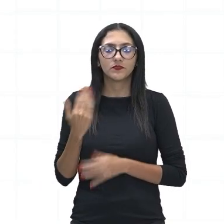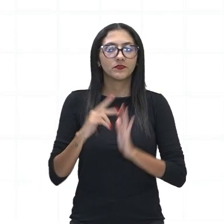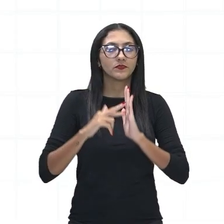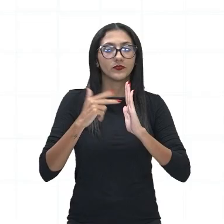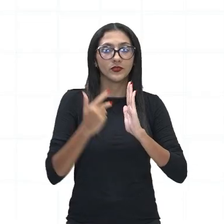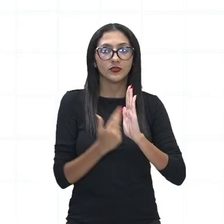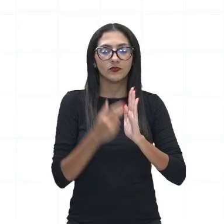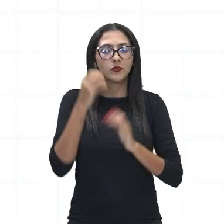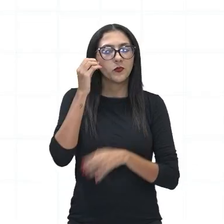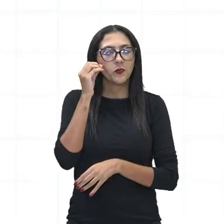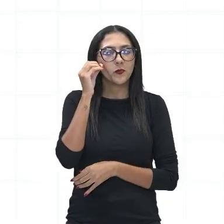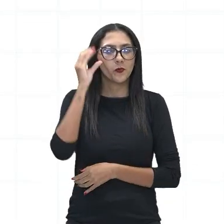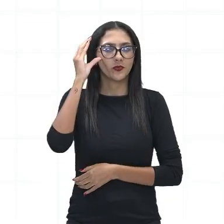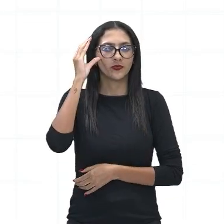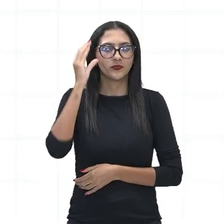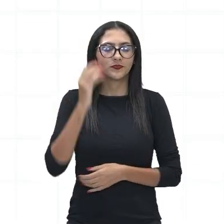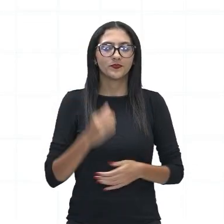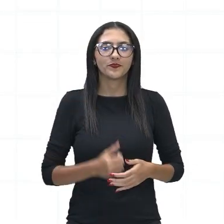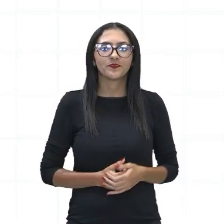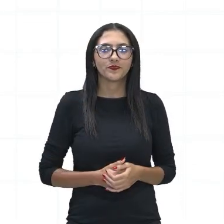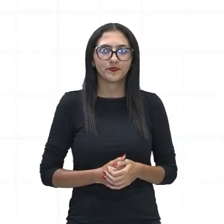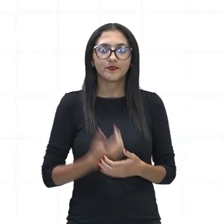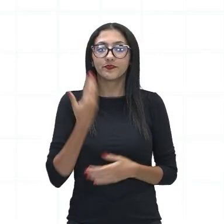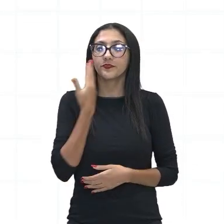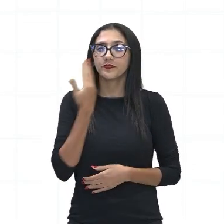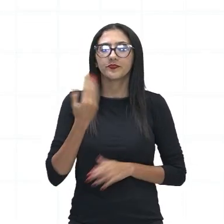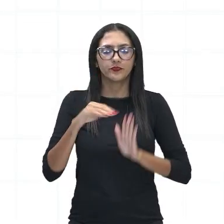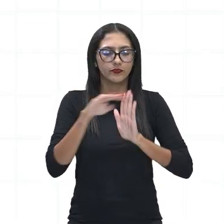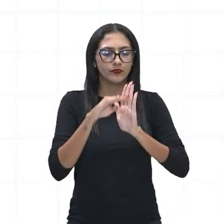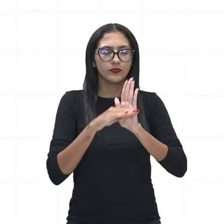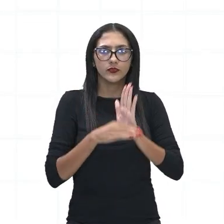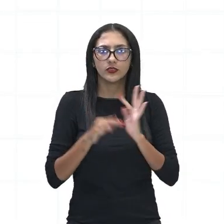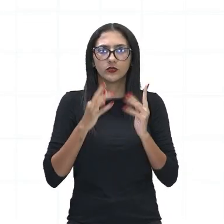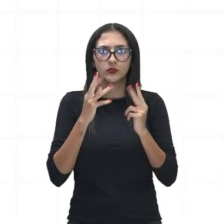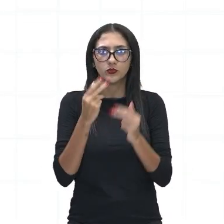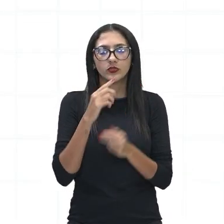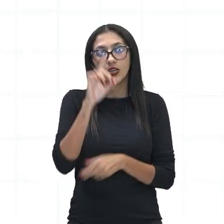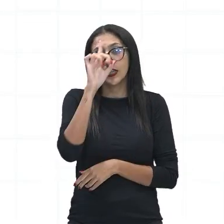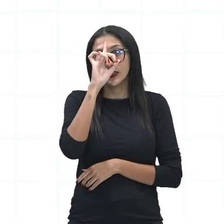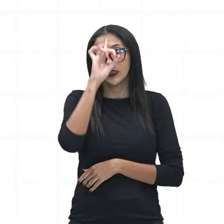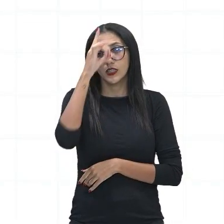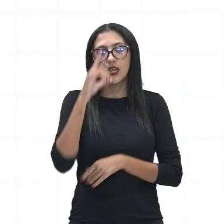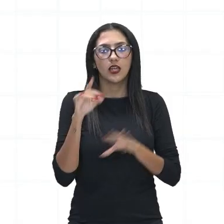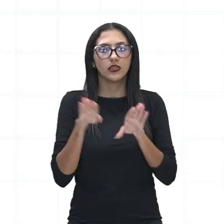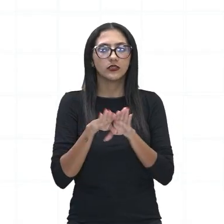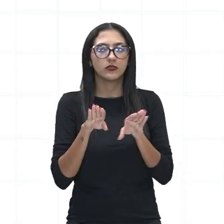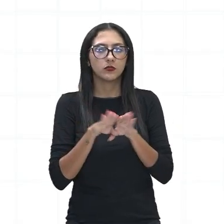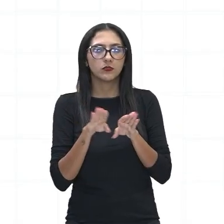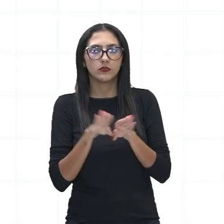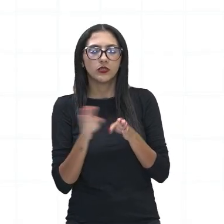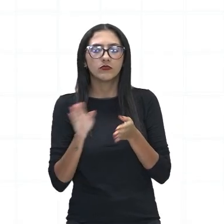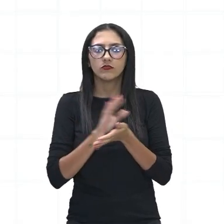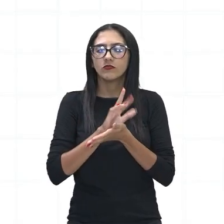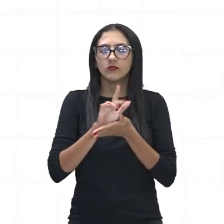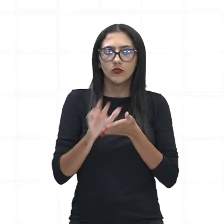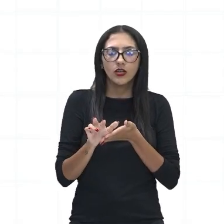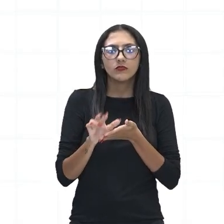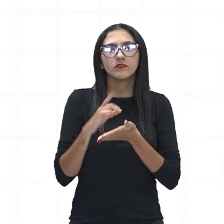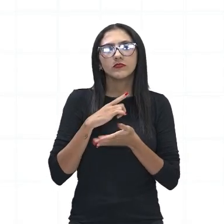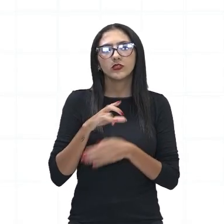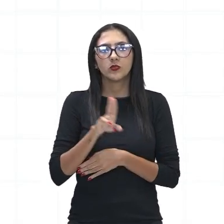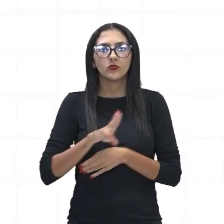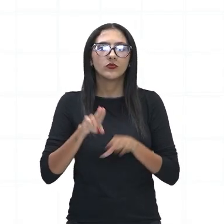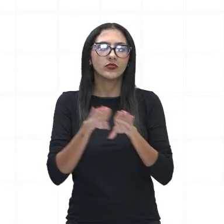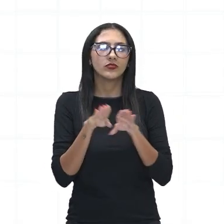conhecimento. Então, essa é a lista de ideias e nomes abstratos que nós